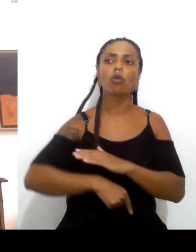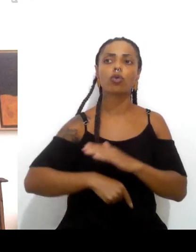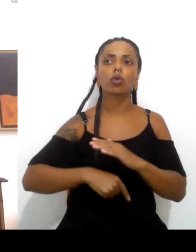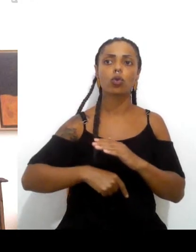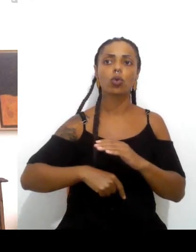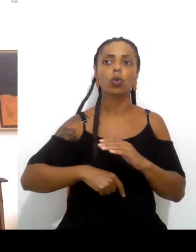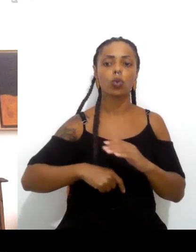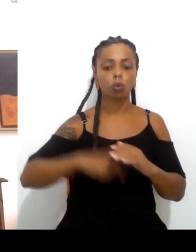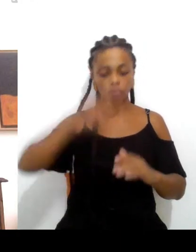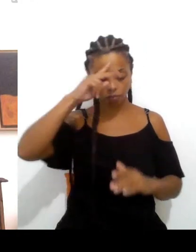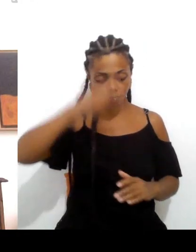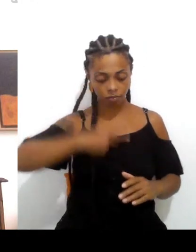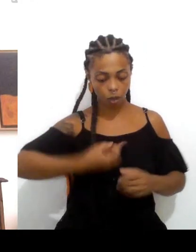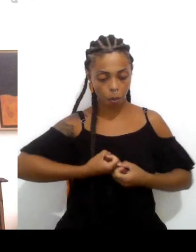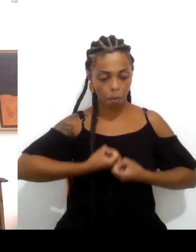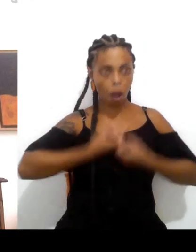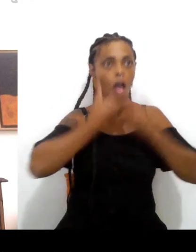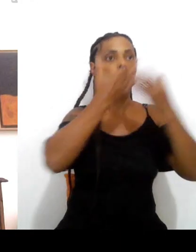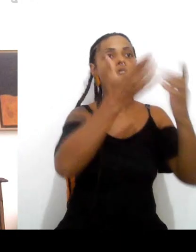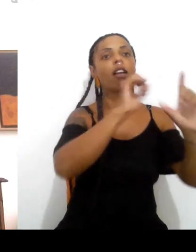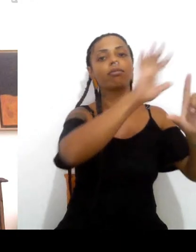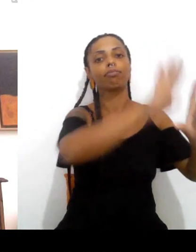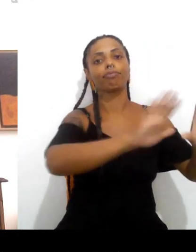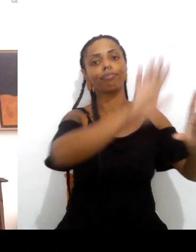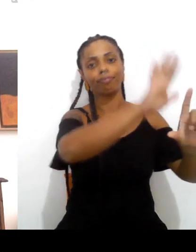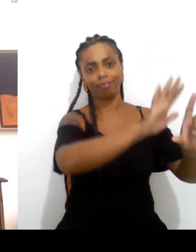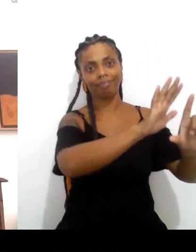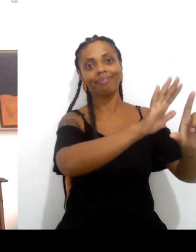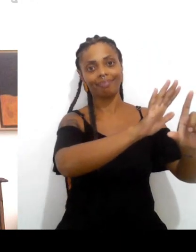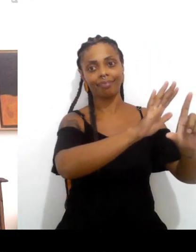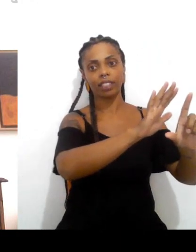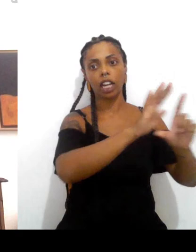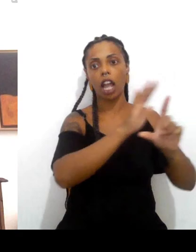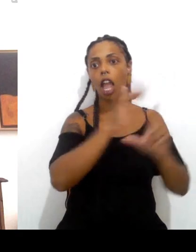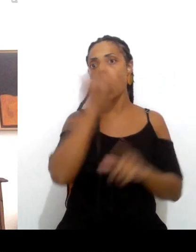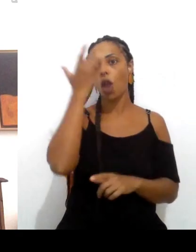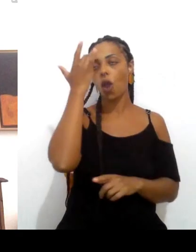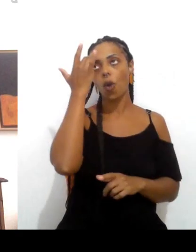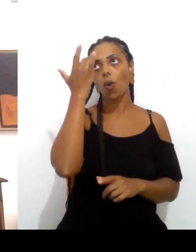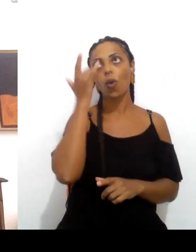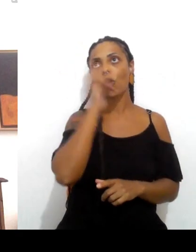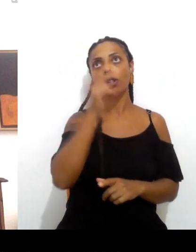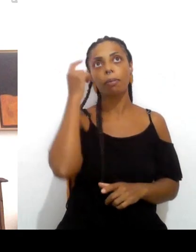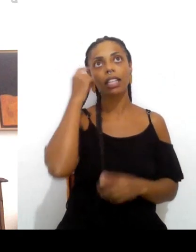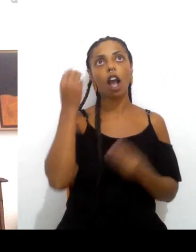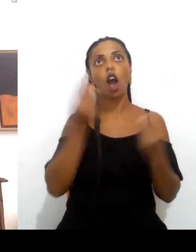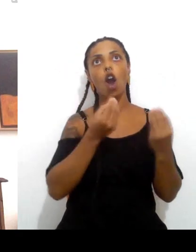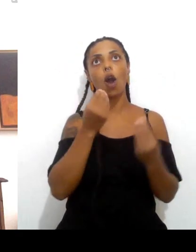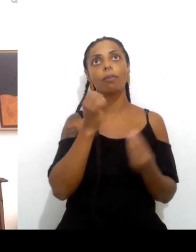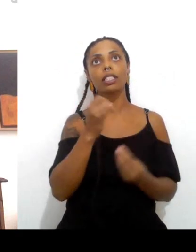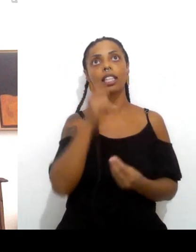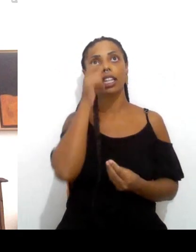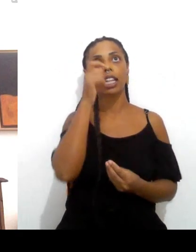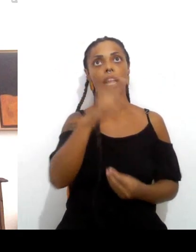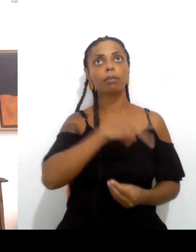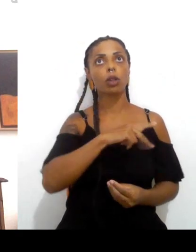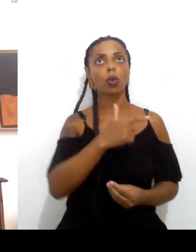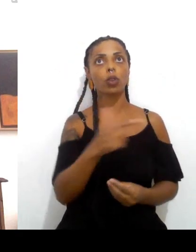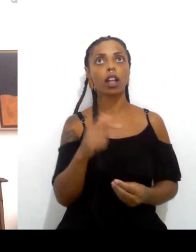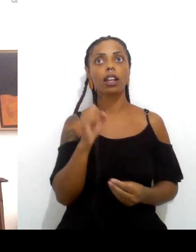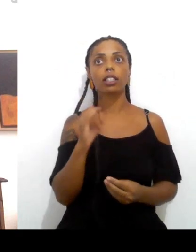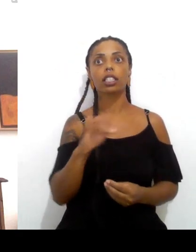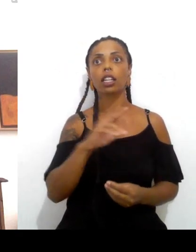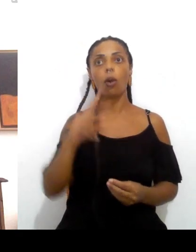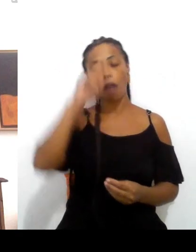não consigo ver como teria interesse pessoal Se não fossem autobiográficas eu acho que todos os